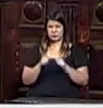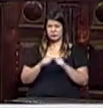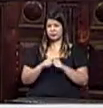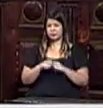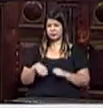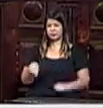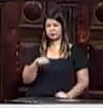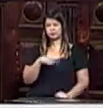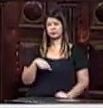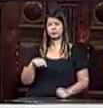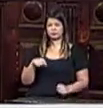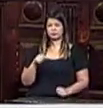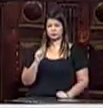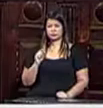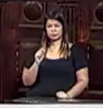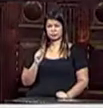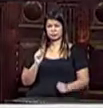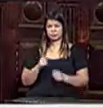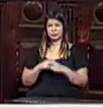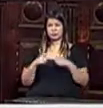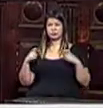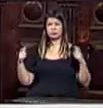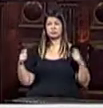fizemos uma ampla